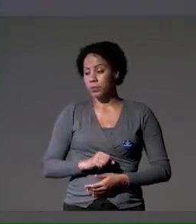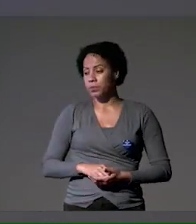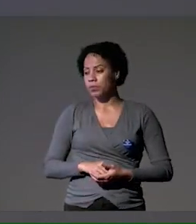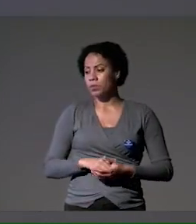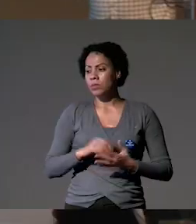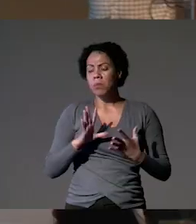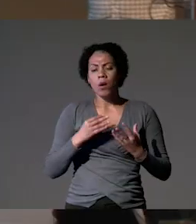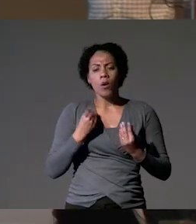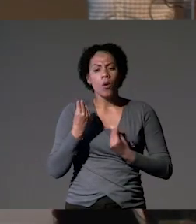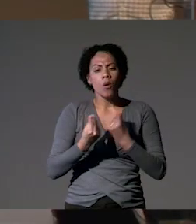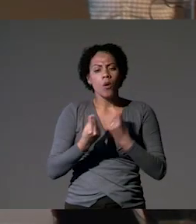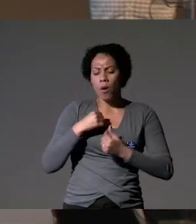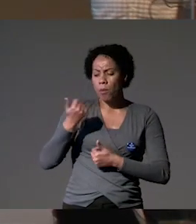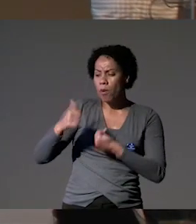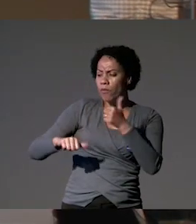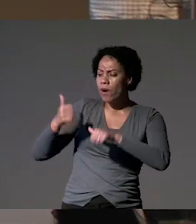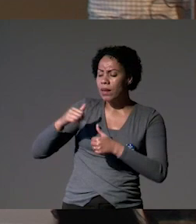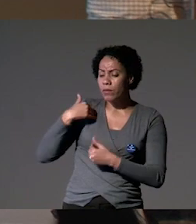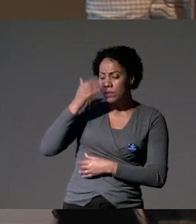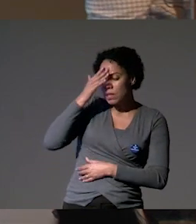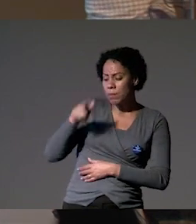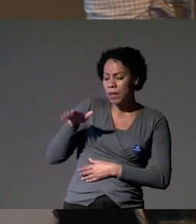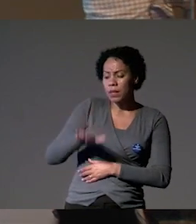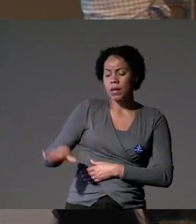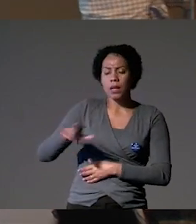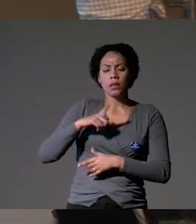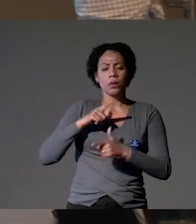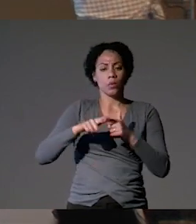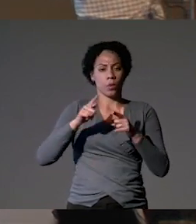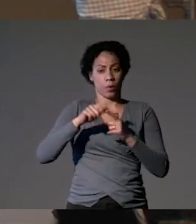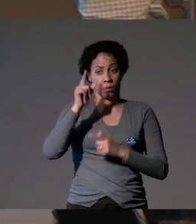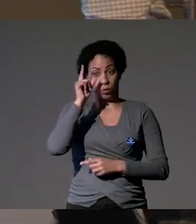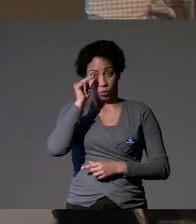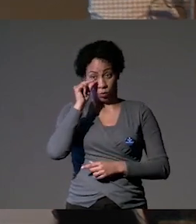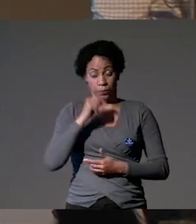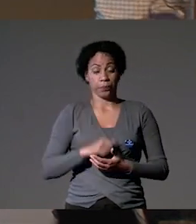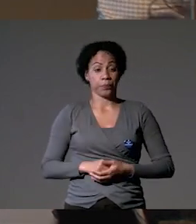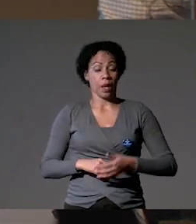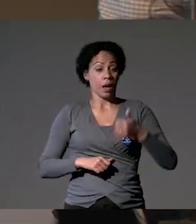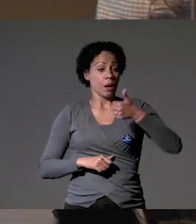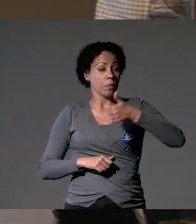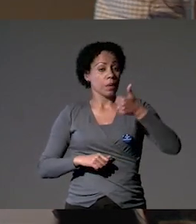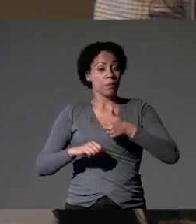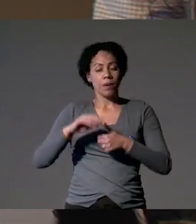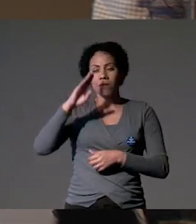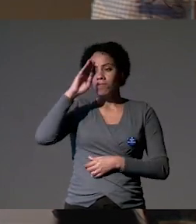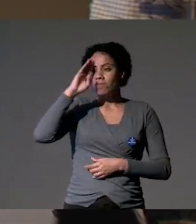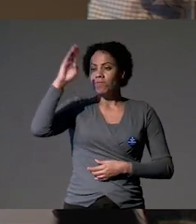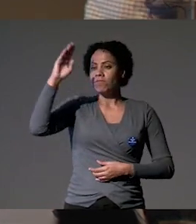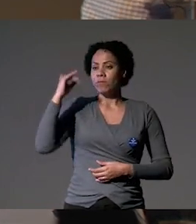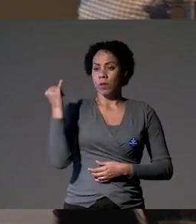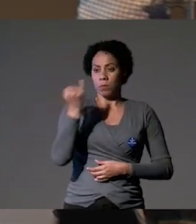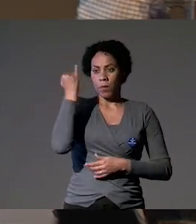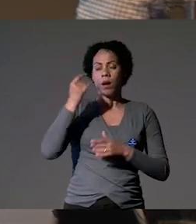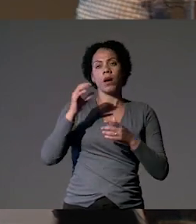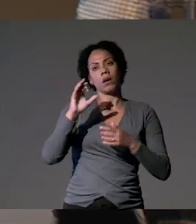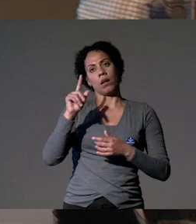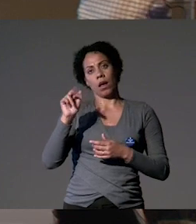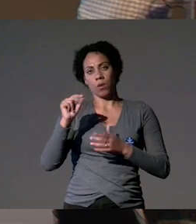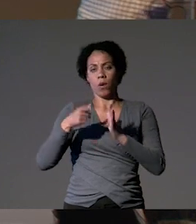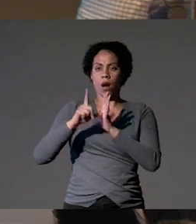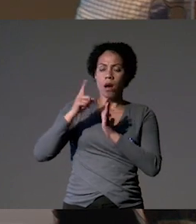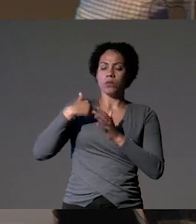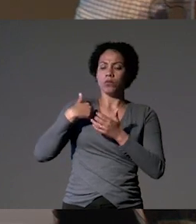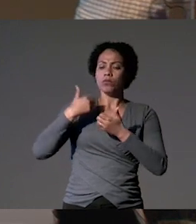Como é que a gente avalia uma criança com problema do sono? A primeira questão fundamental, e notoriamente com aquelas observações que eu fiz de nosso